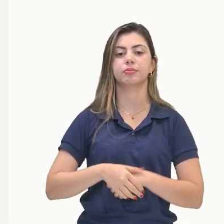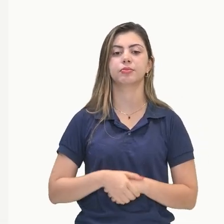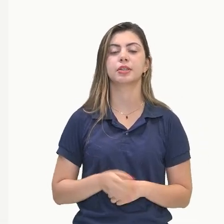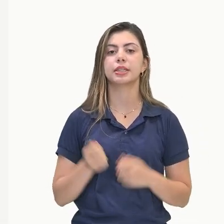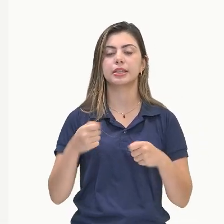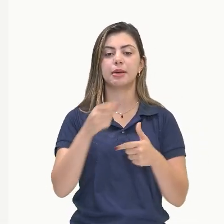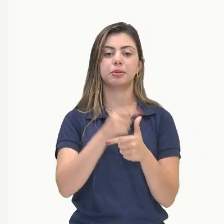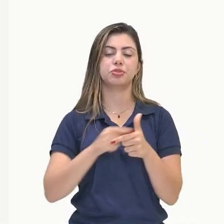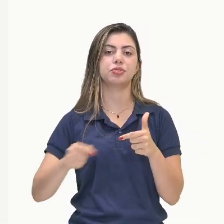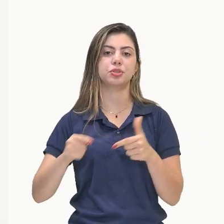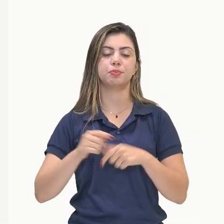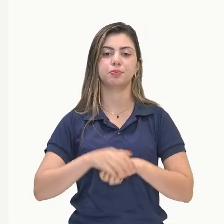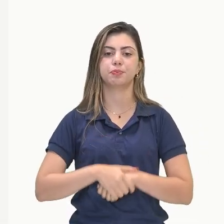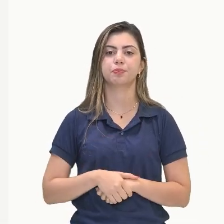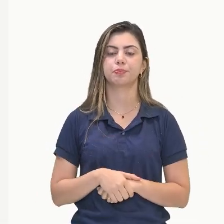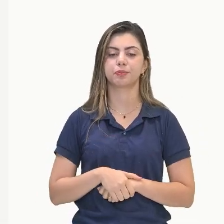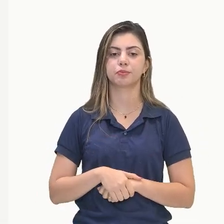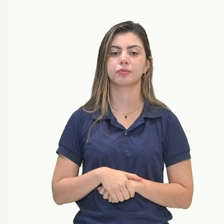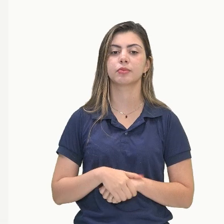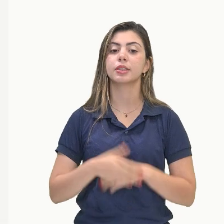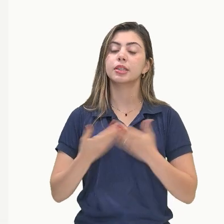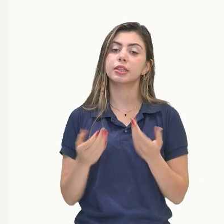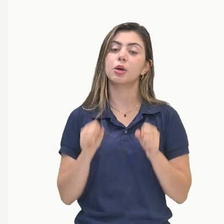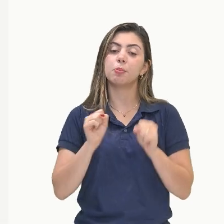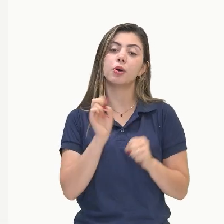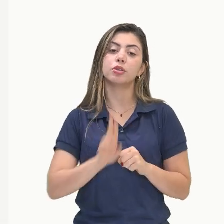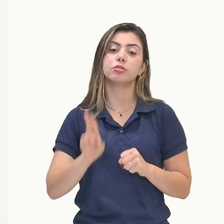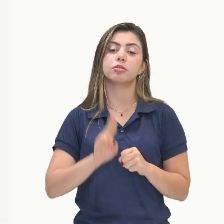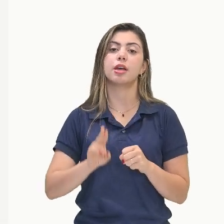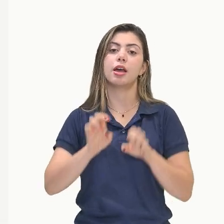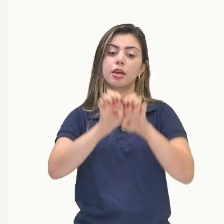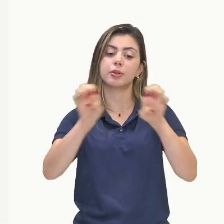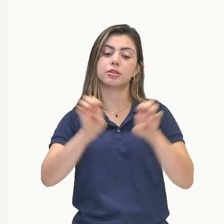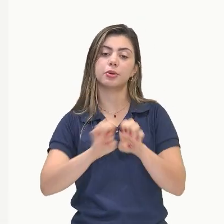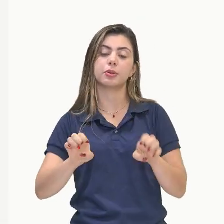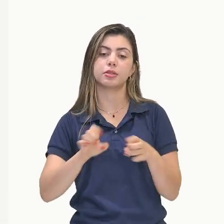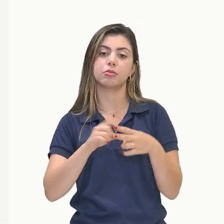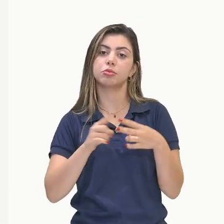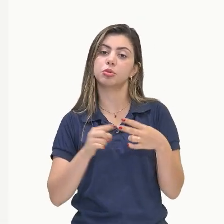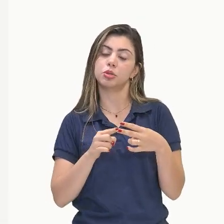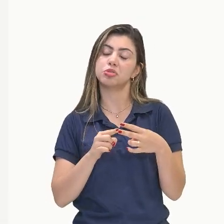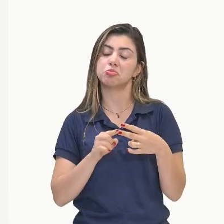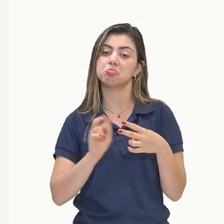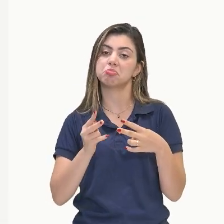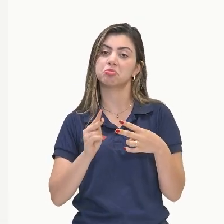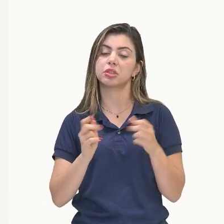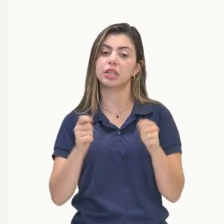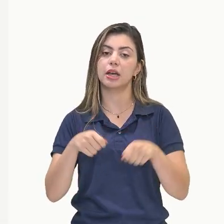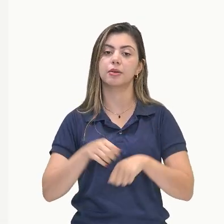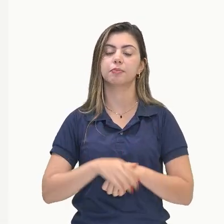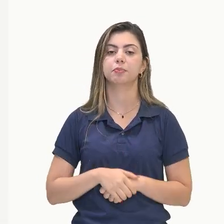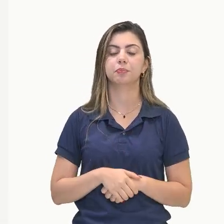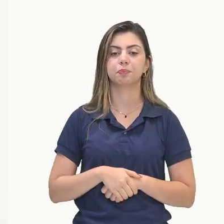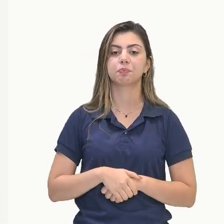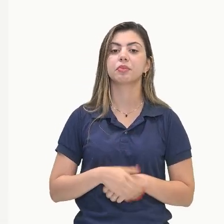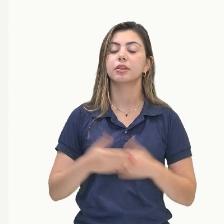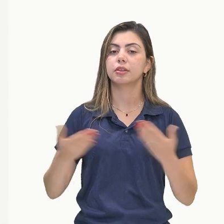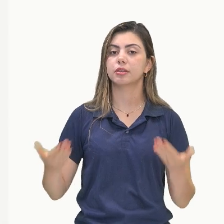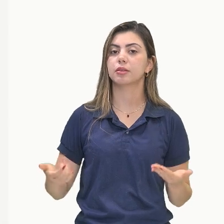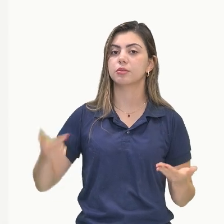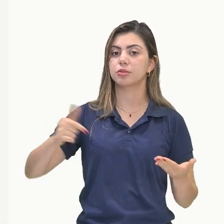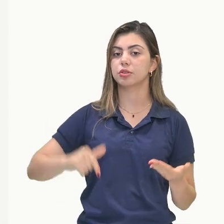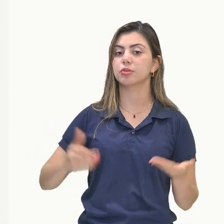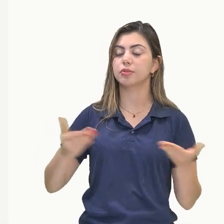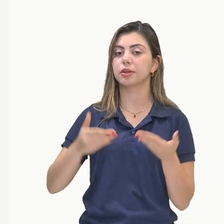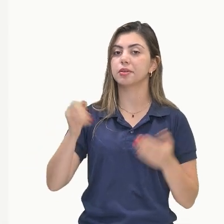calculado a capacitância equivalente. São 2 casos particulares aí, né? E aí, pessoal, novamente aqui, mostrando para você